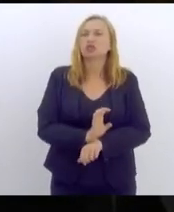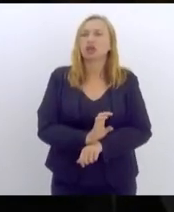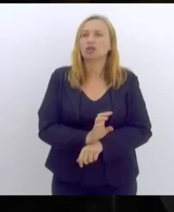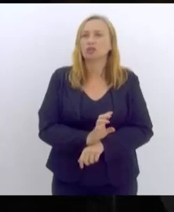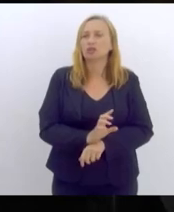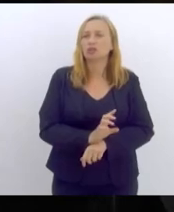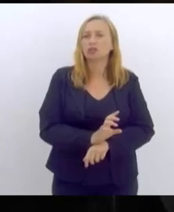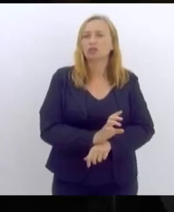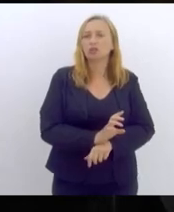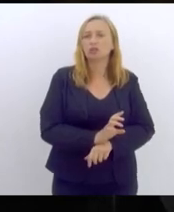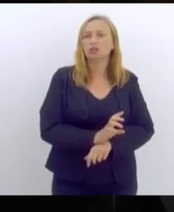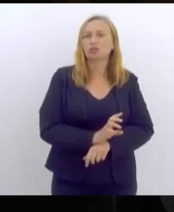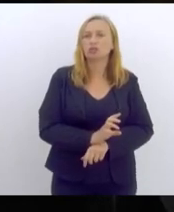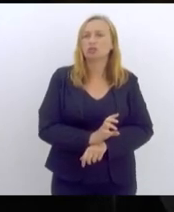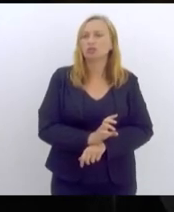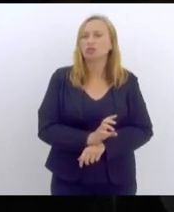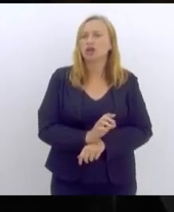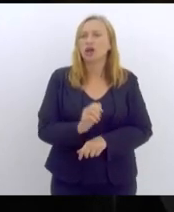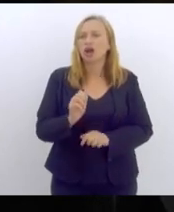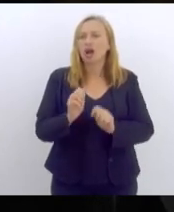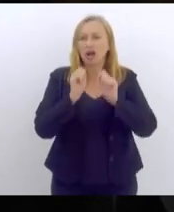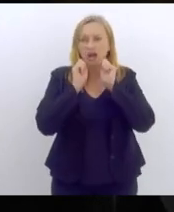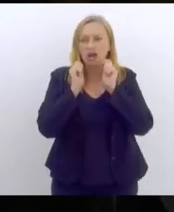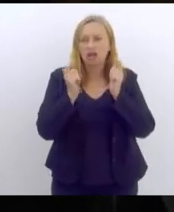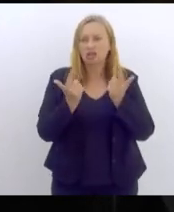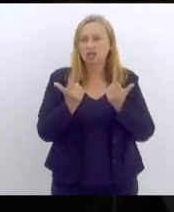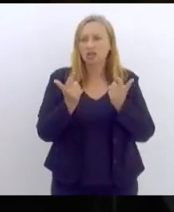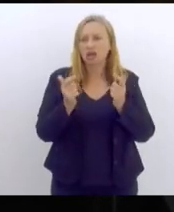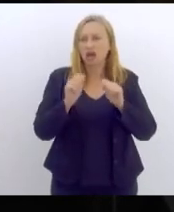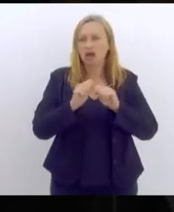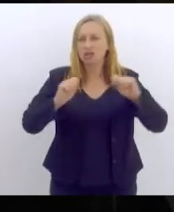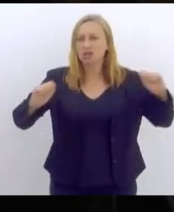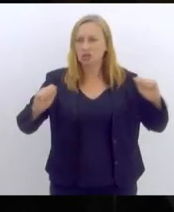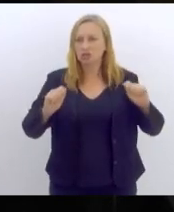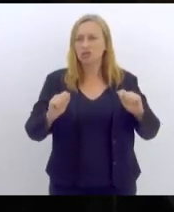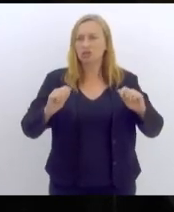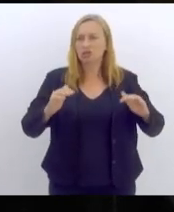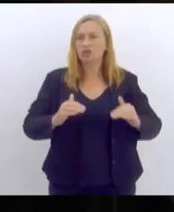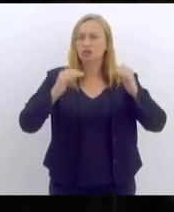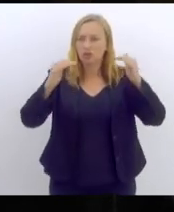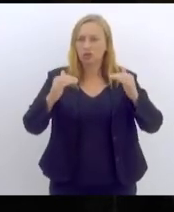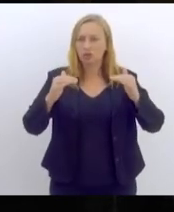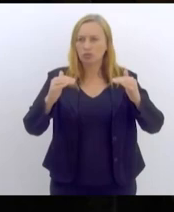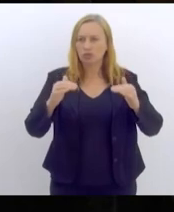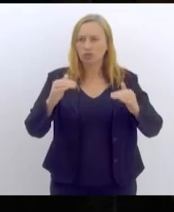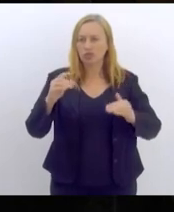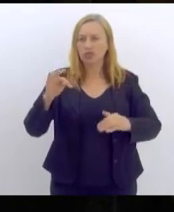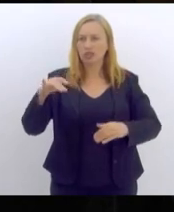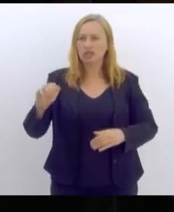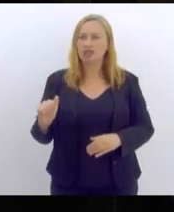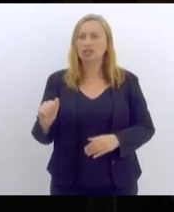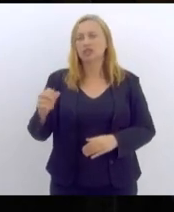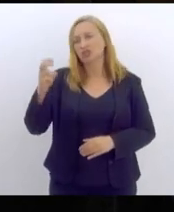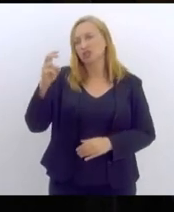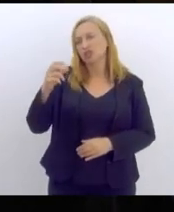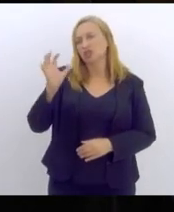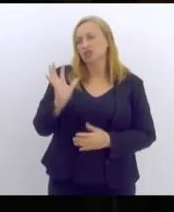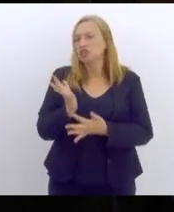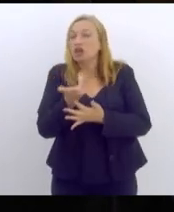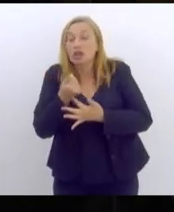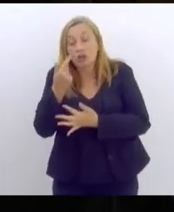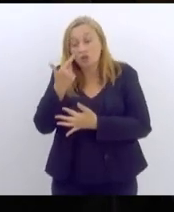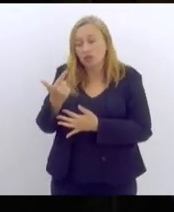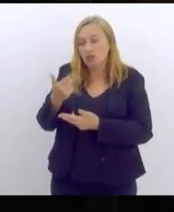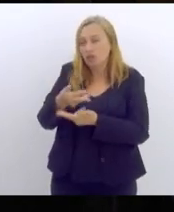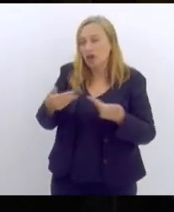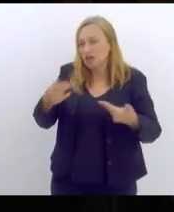fui assessor na Suparte, que era a Superintendência de Arte, e eu via uma demanda muito grande de pessoas que iam